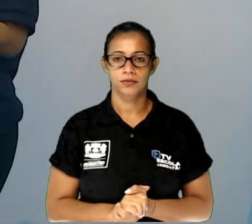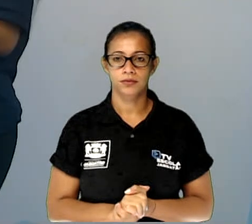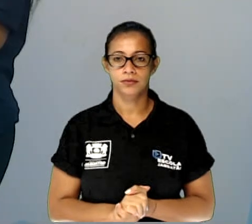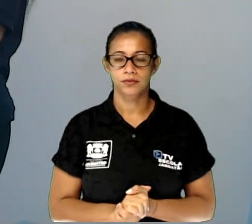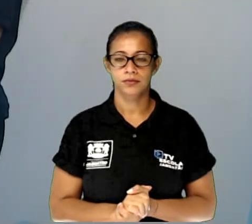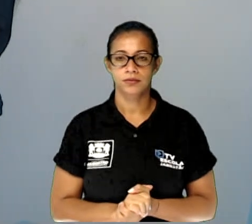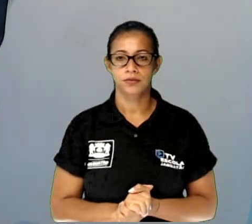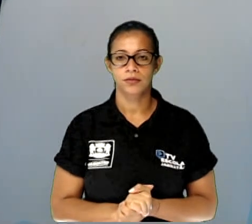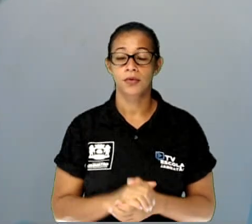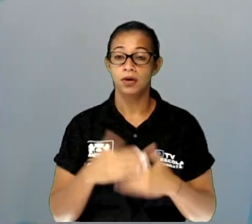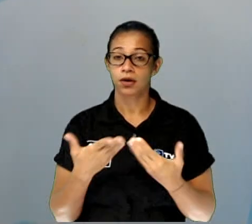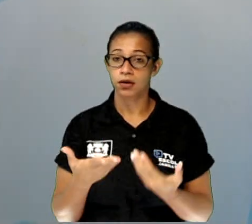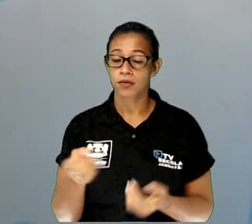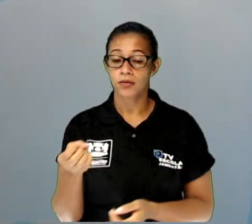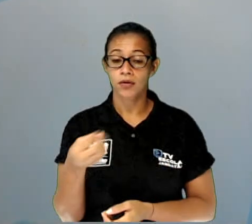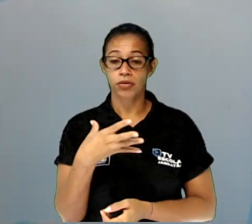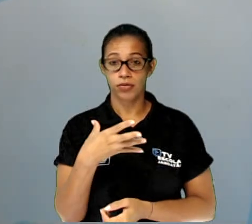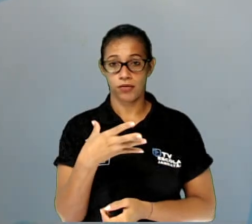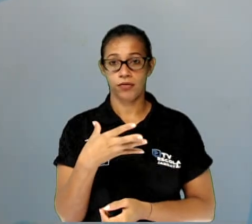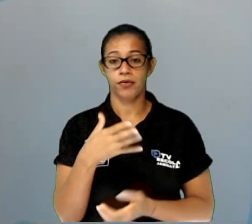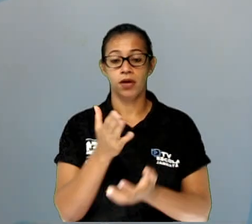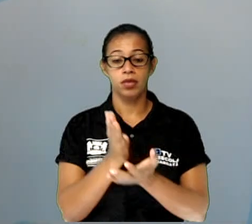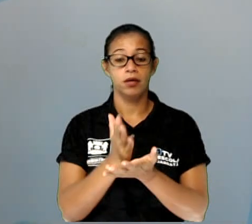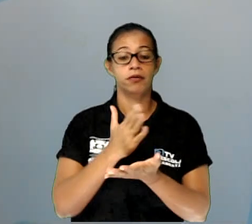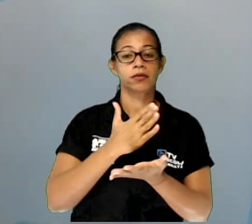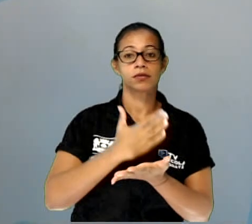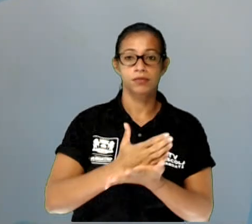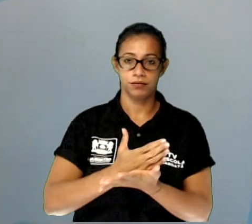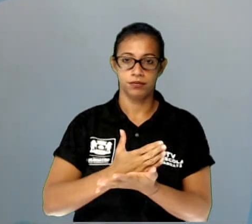nessa nova divisão, ela foi